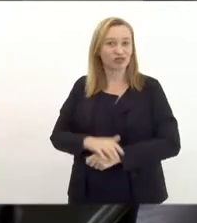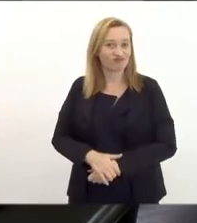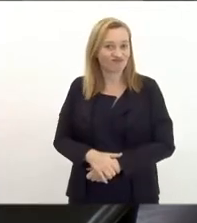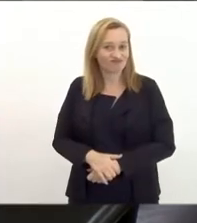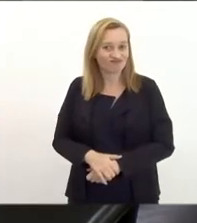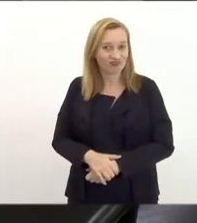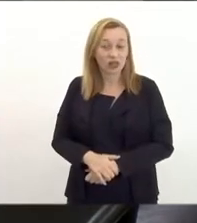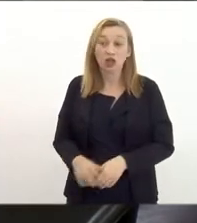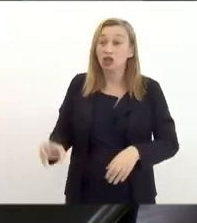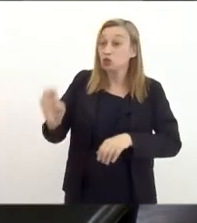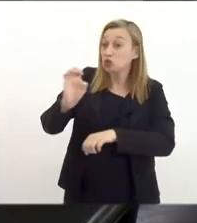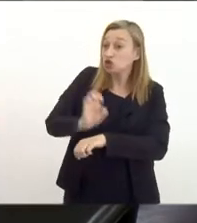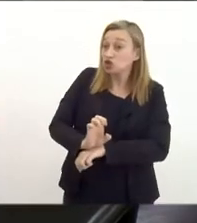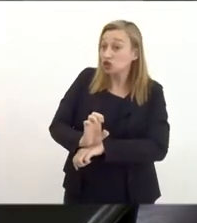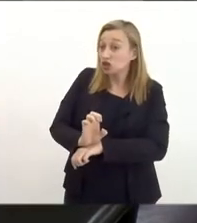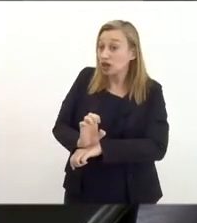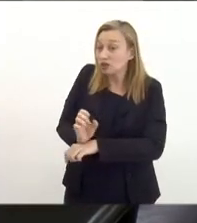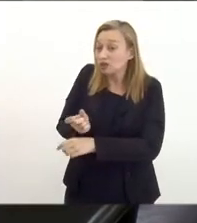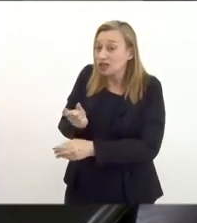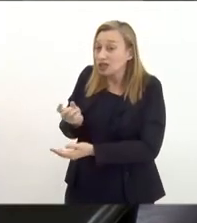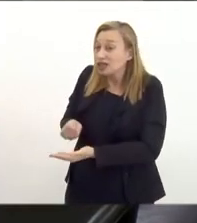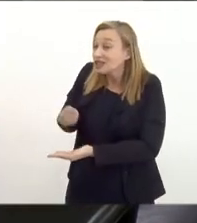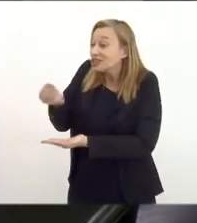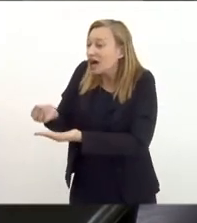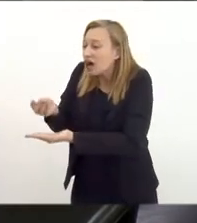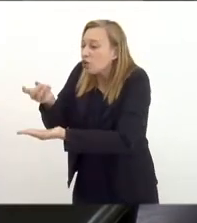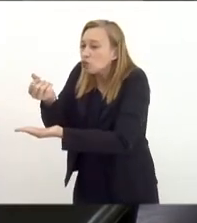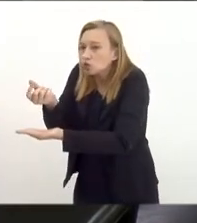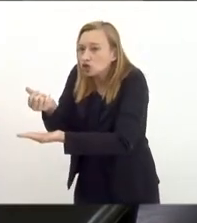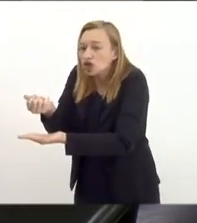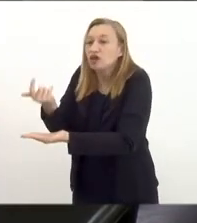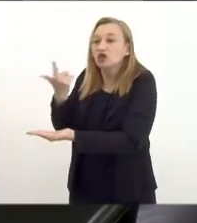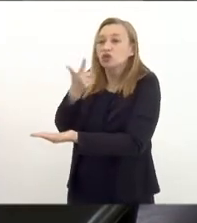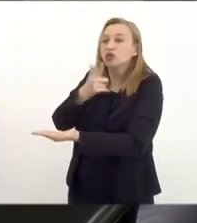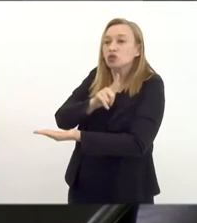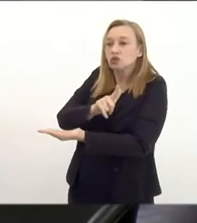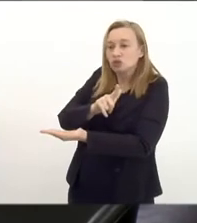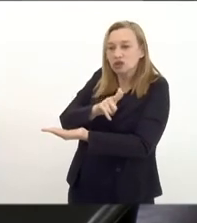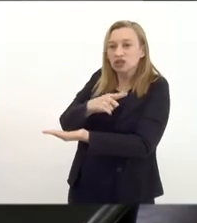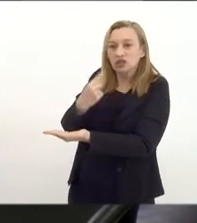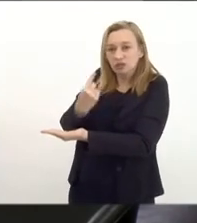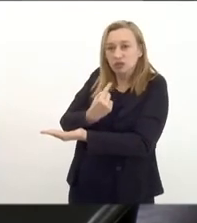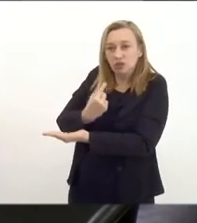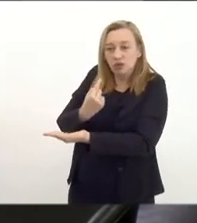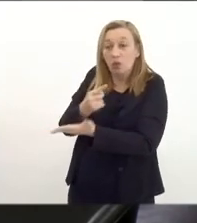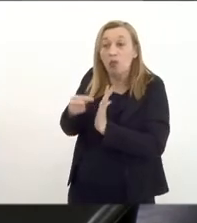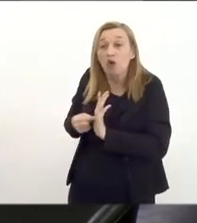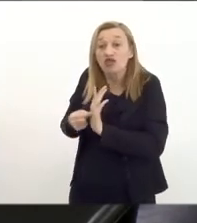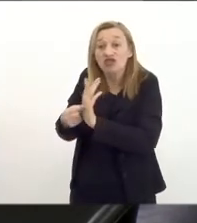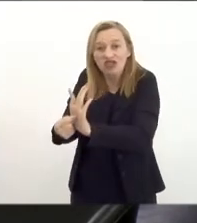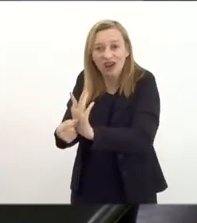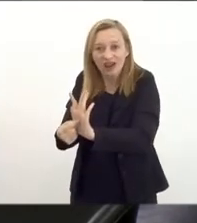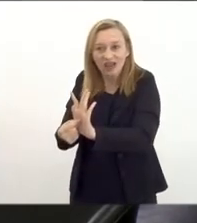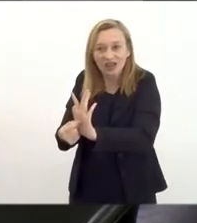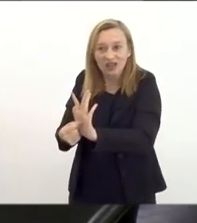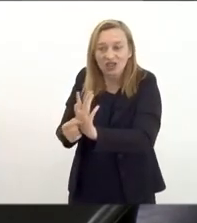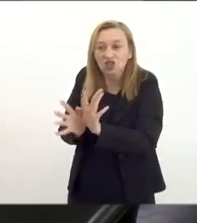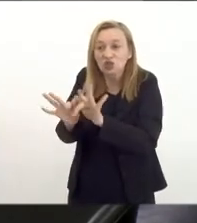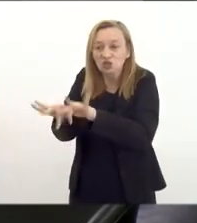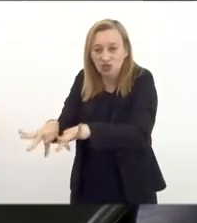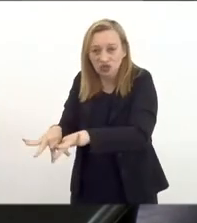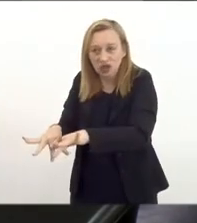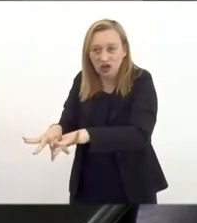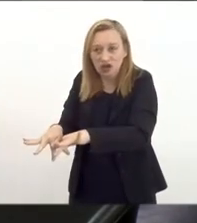e o estado botar o dinheiro a gente conseguiu mostrar que no